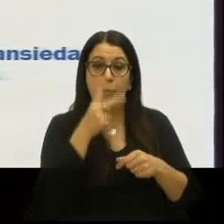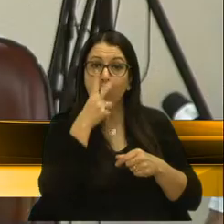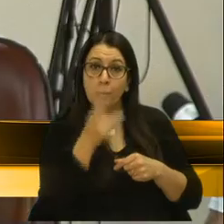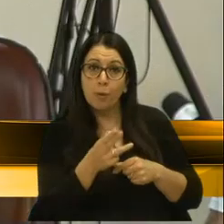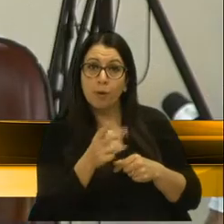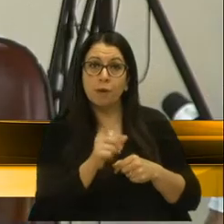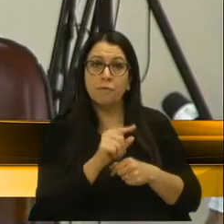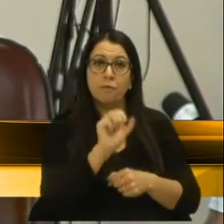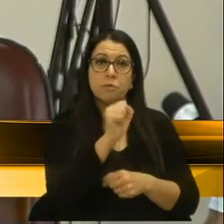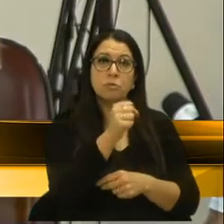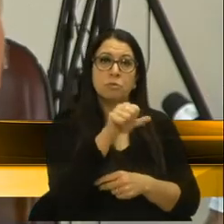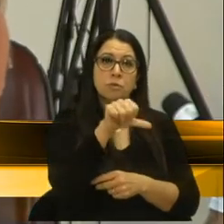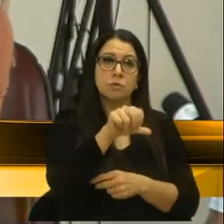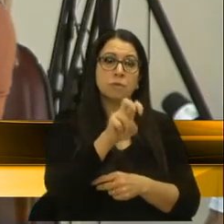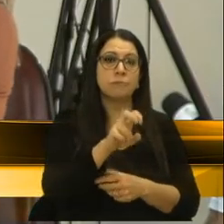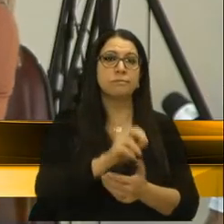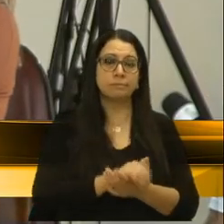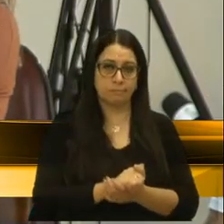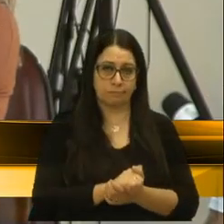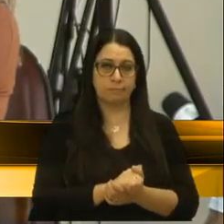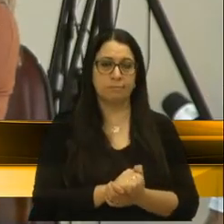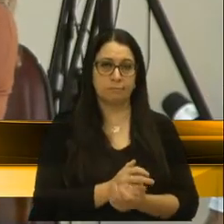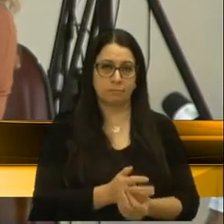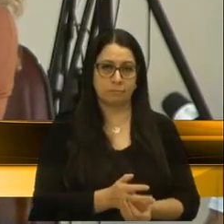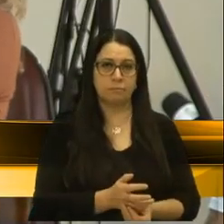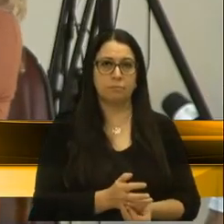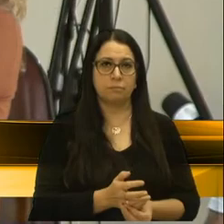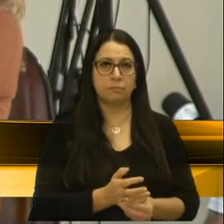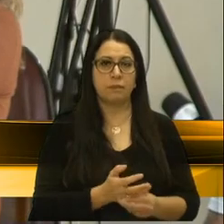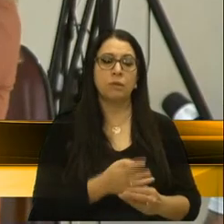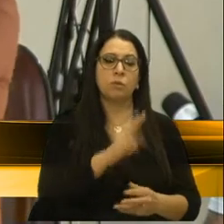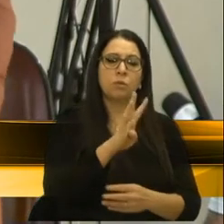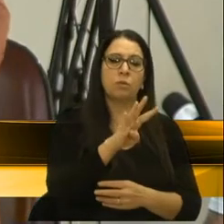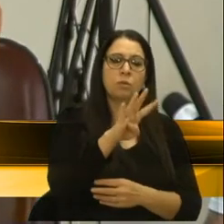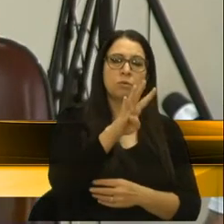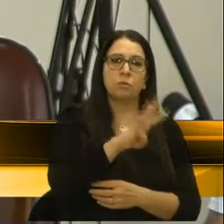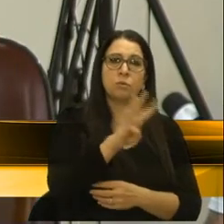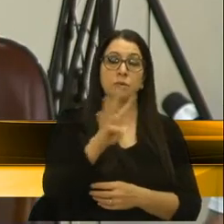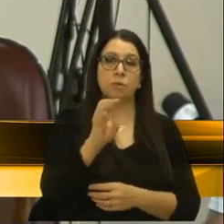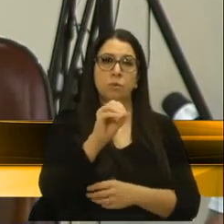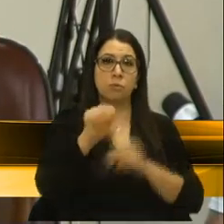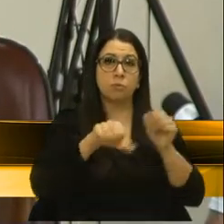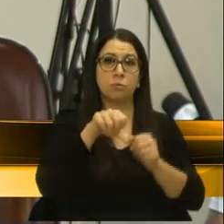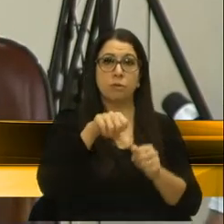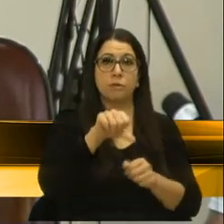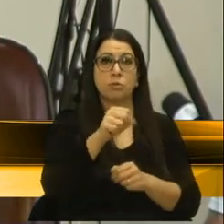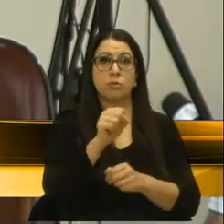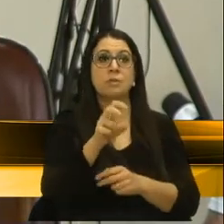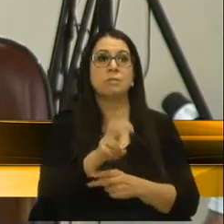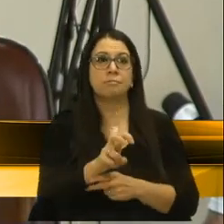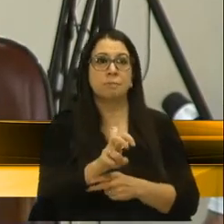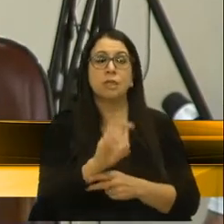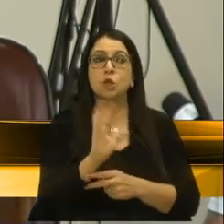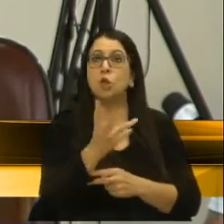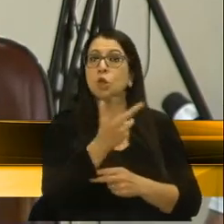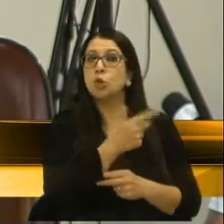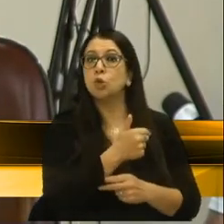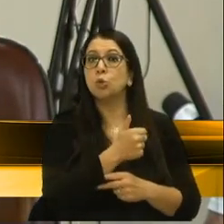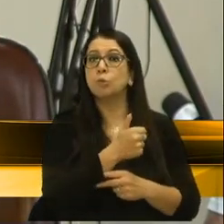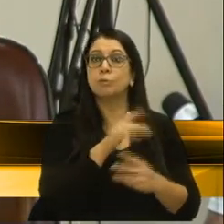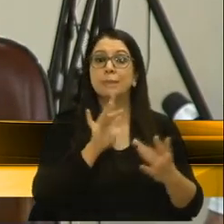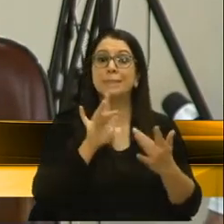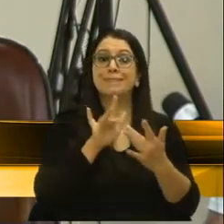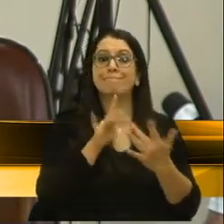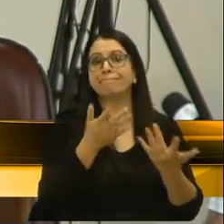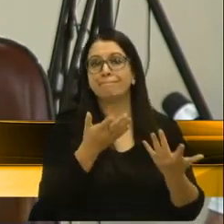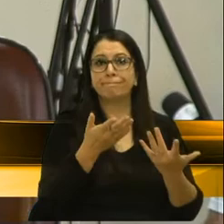foram 895. Então, de 440 a 895. E todos ligados, muito mais